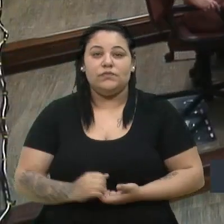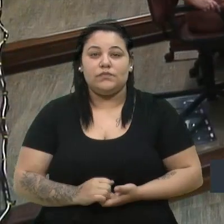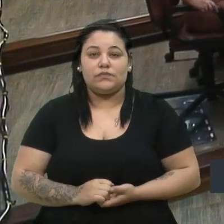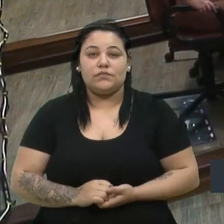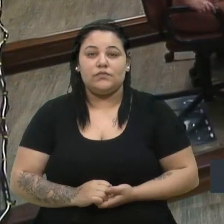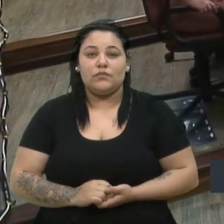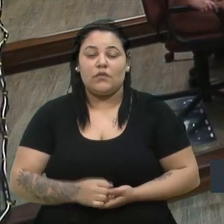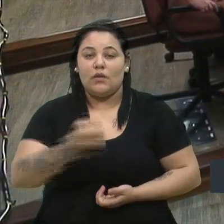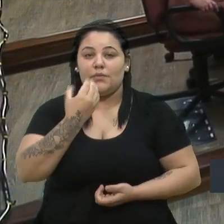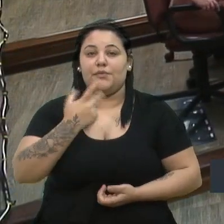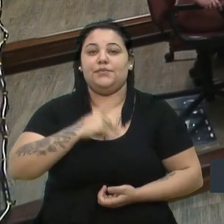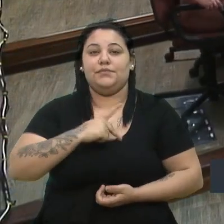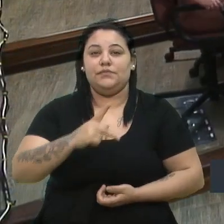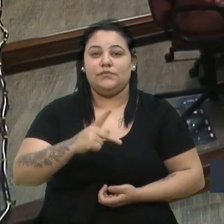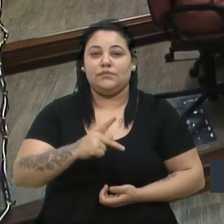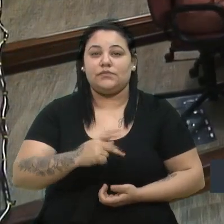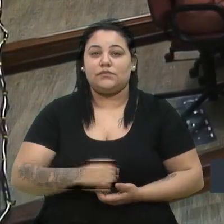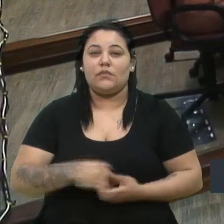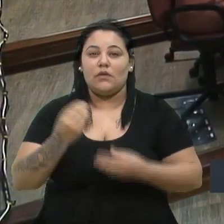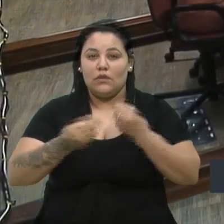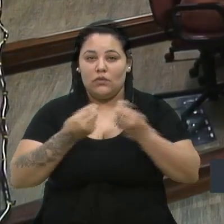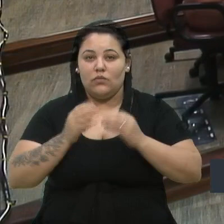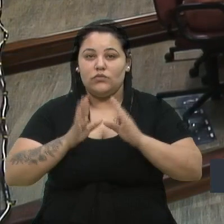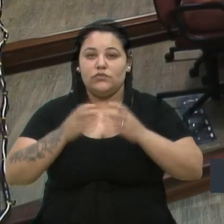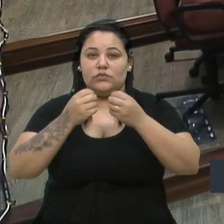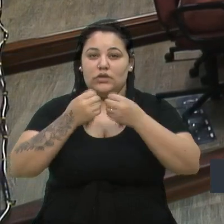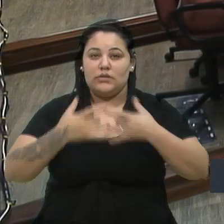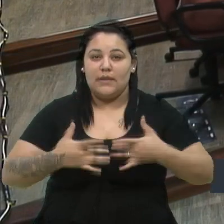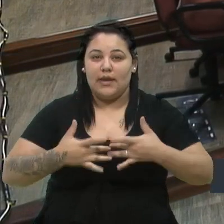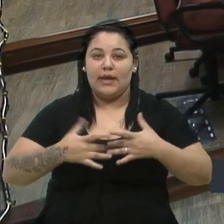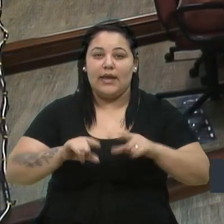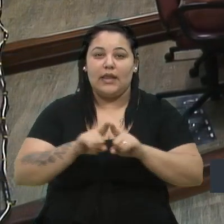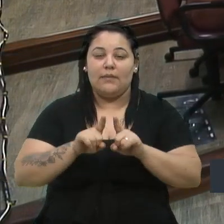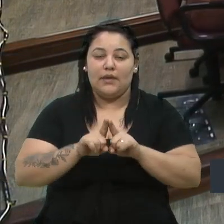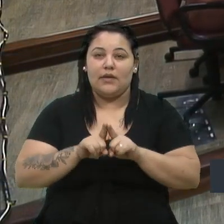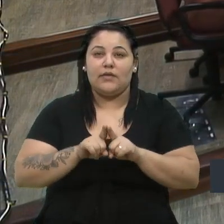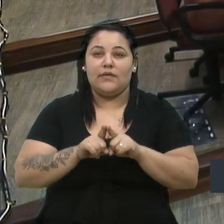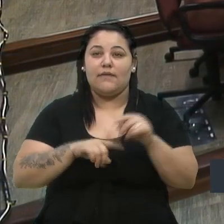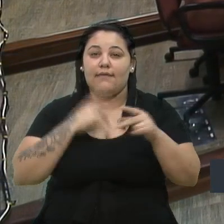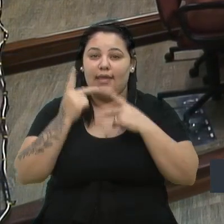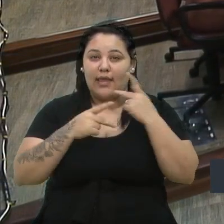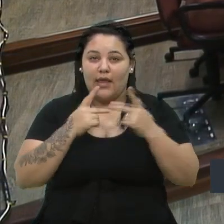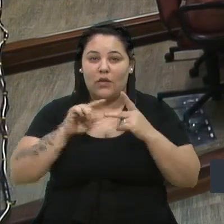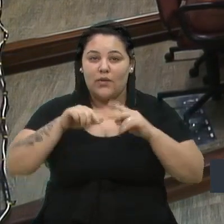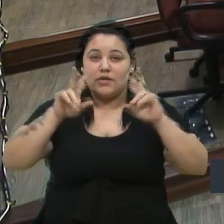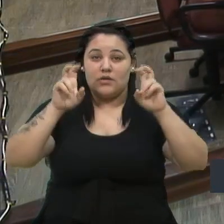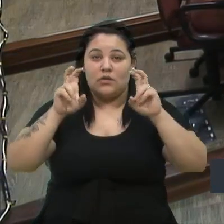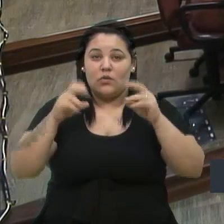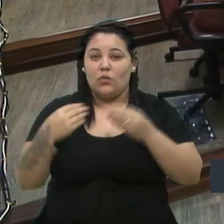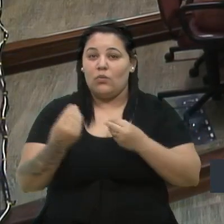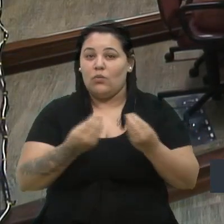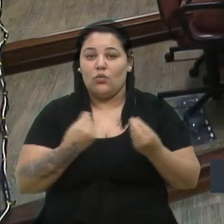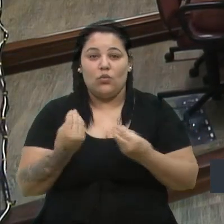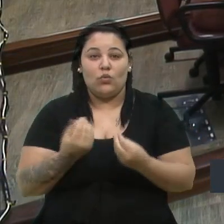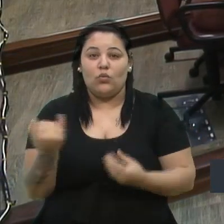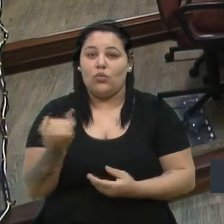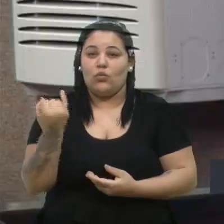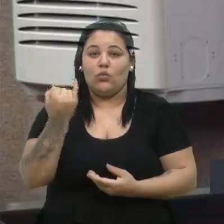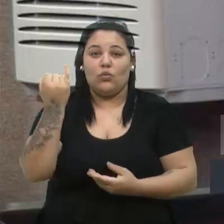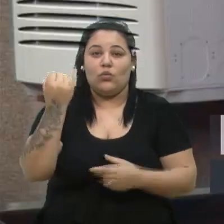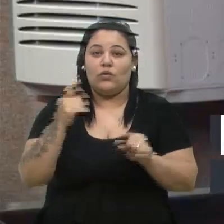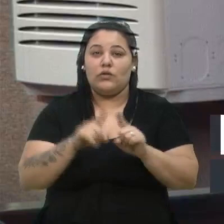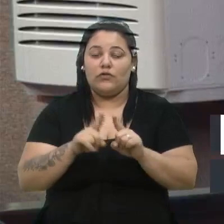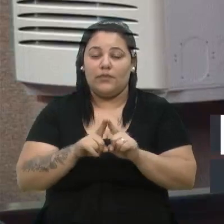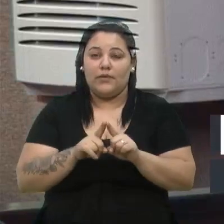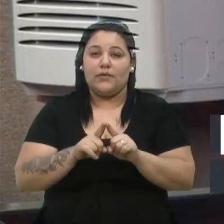Bom, presidente, como falei anteriormente, disse que esse assunto é um assunto muito importante e